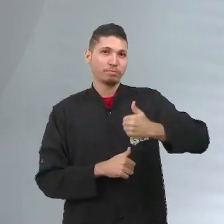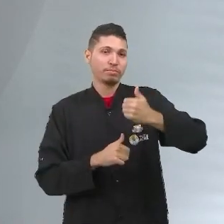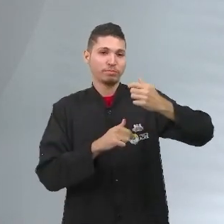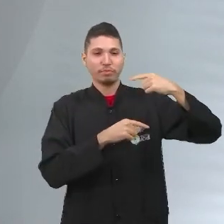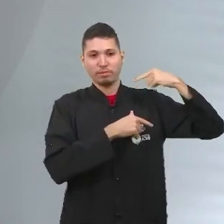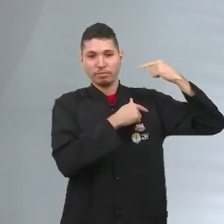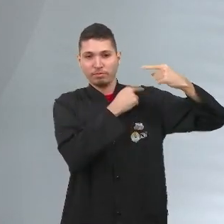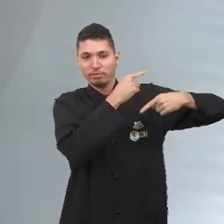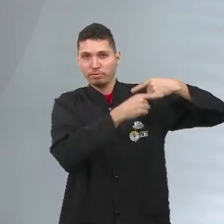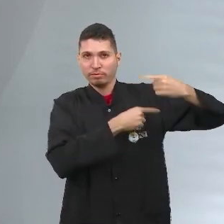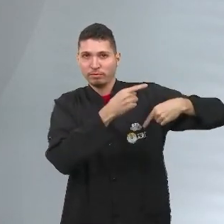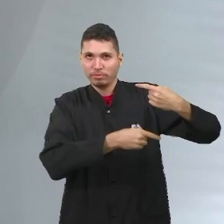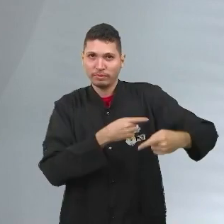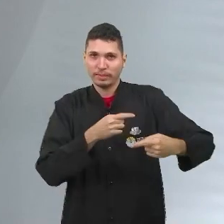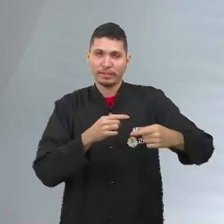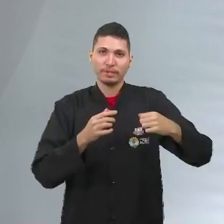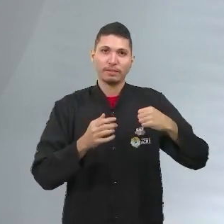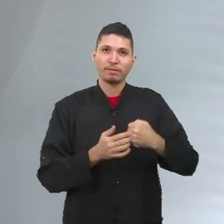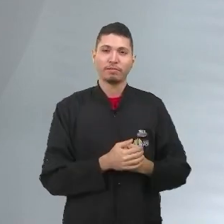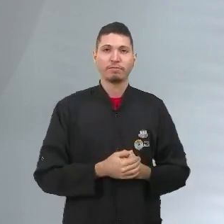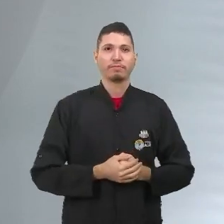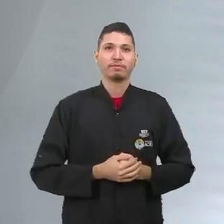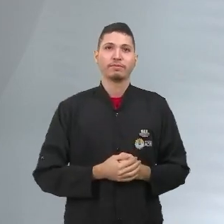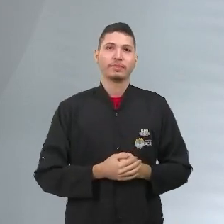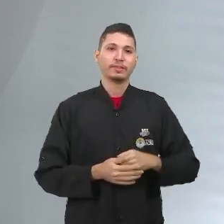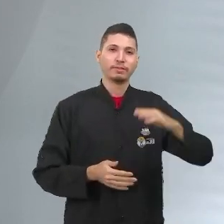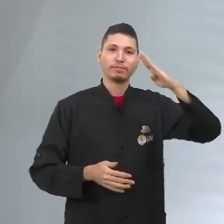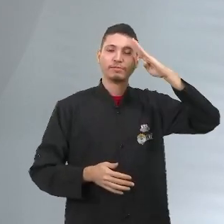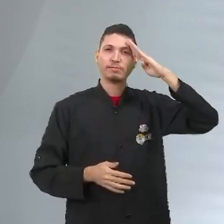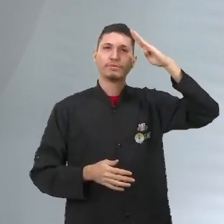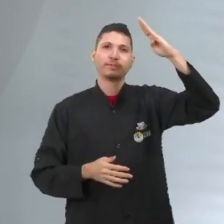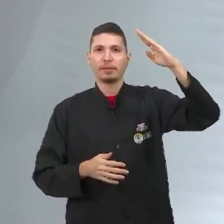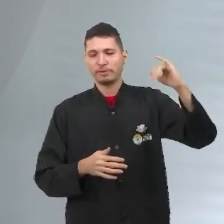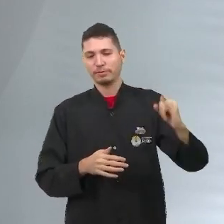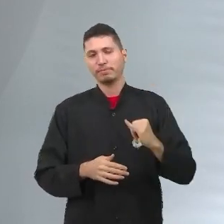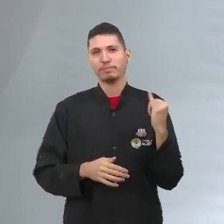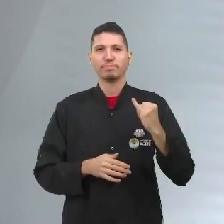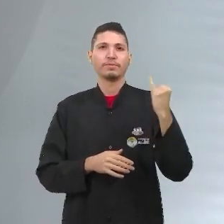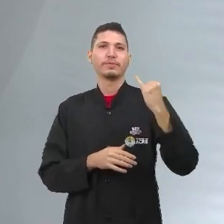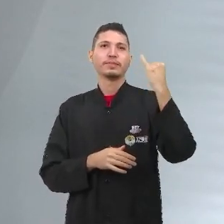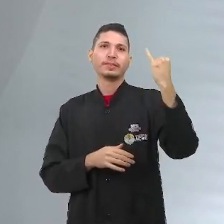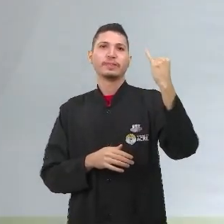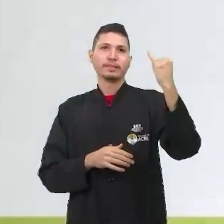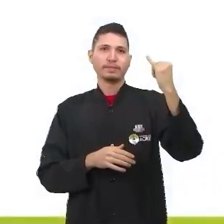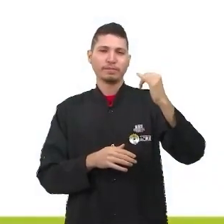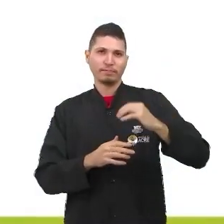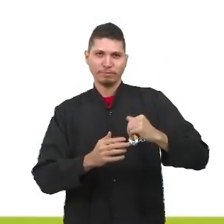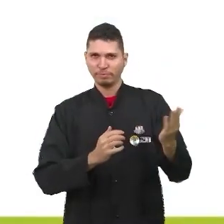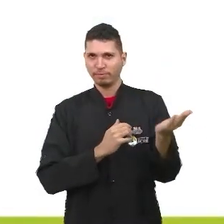a fase heróica, né? Como queiram escolher a nomenclatura. Então, vamos lá?